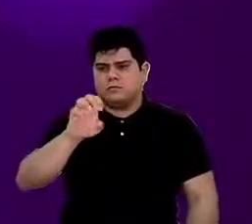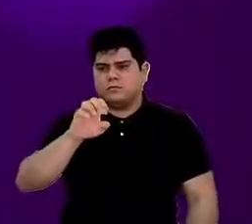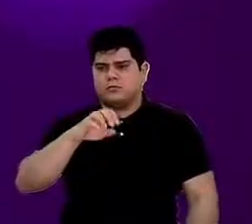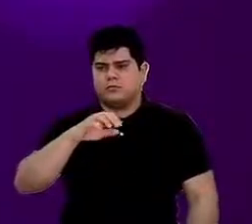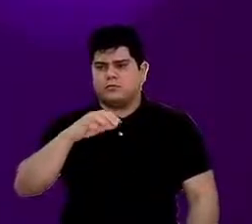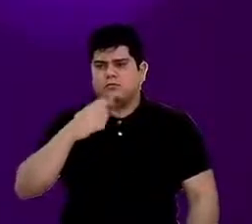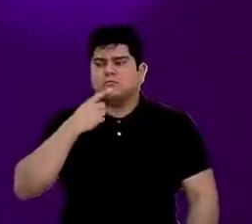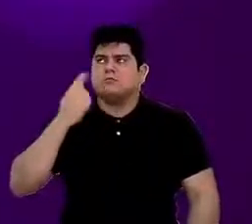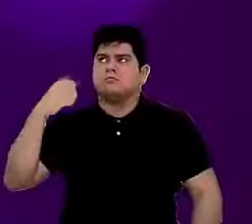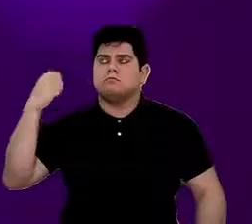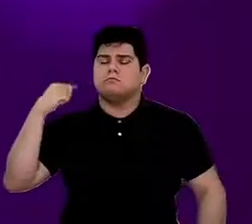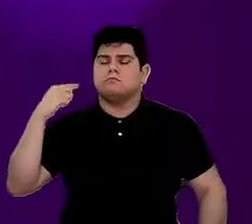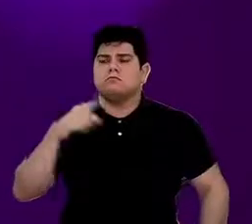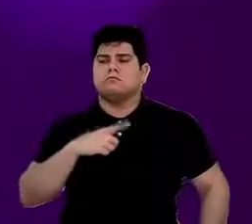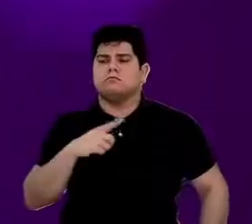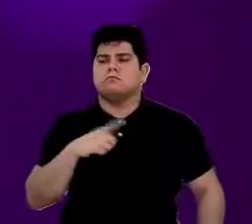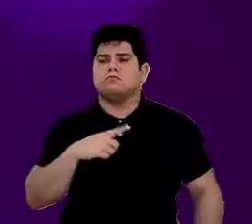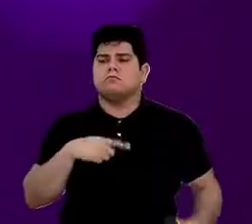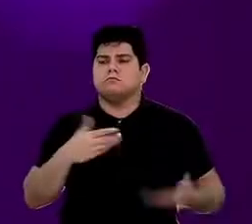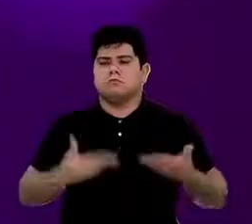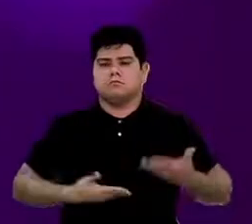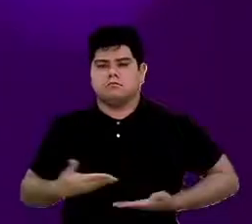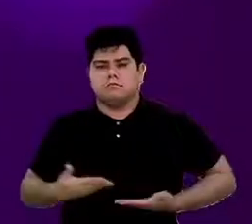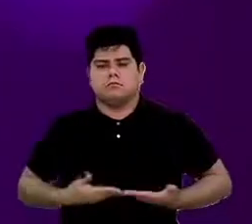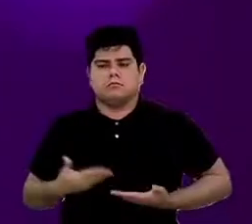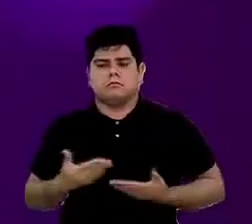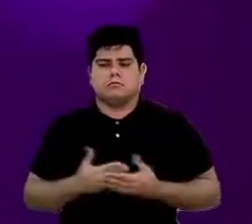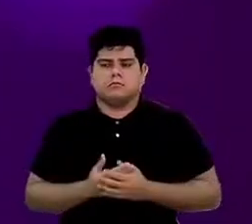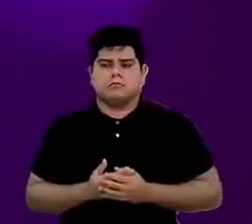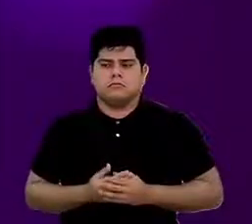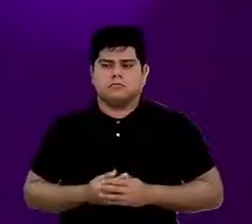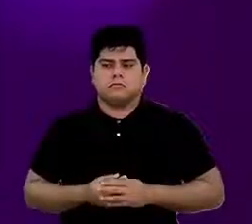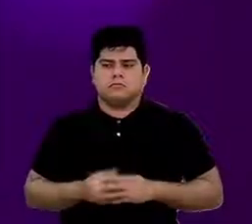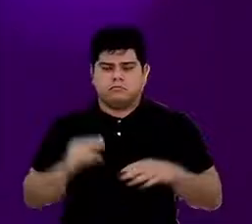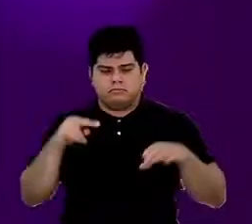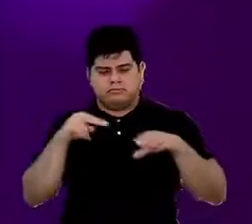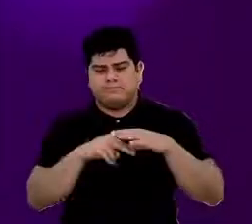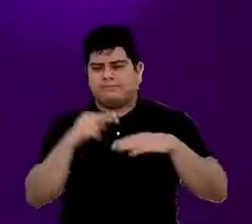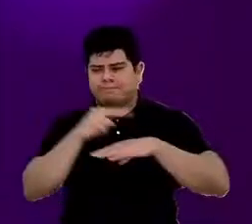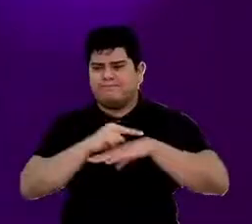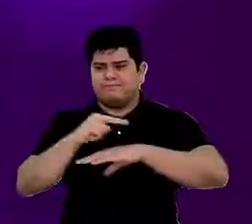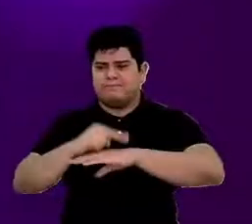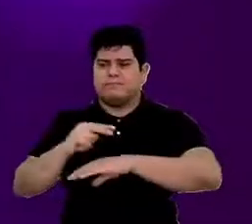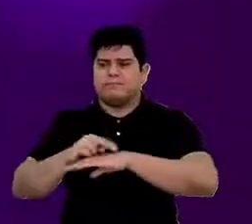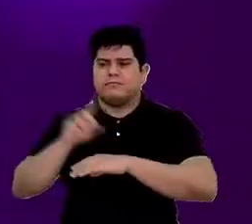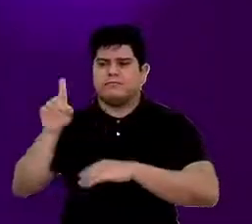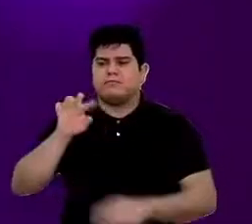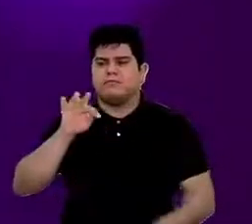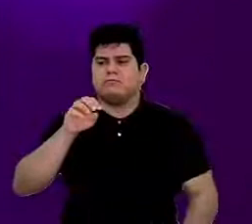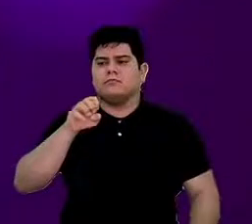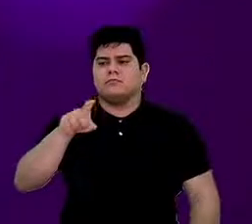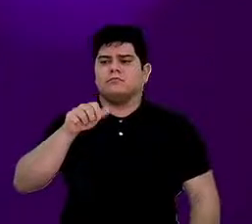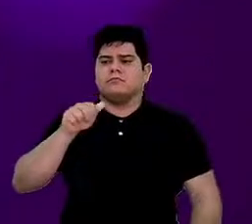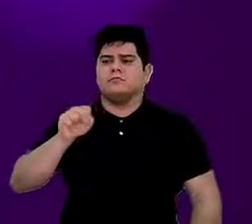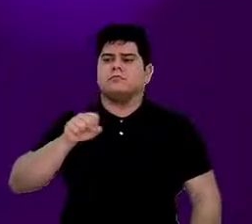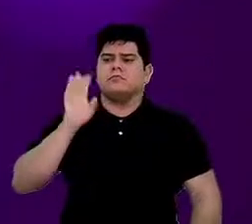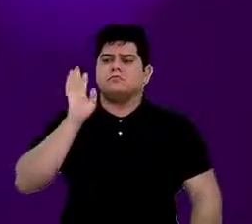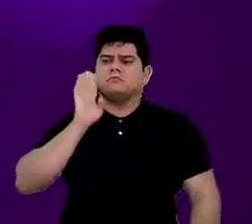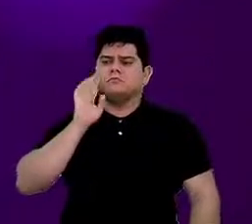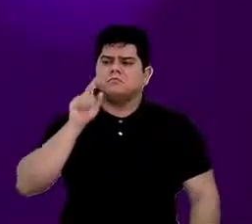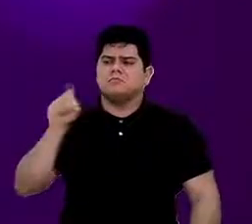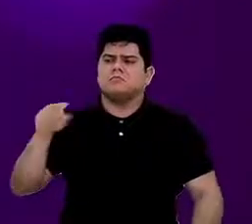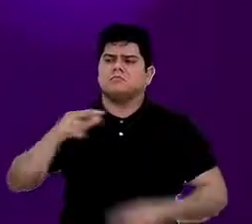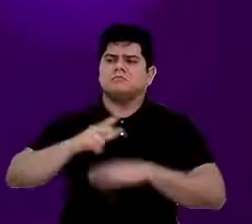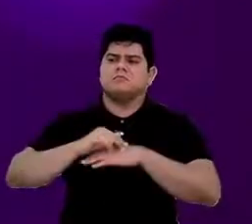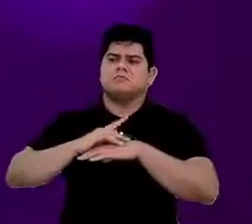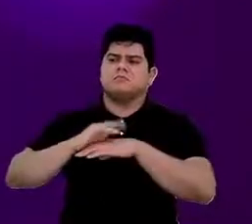Eu recentemente estive num serviço que faz muita intervenção no Texas, e eu achei interessante um paciente